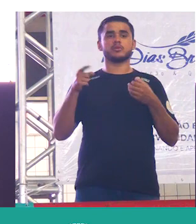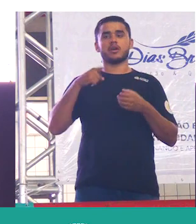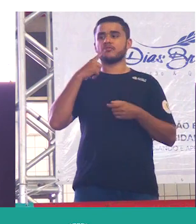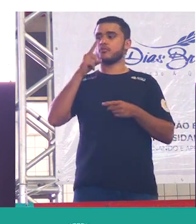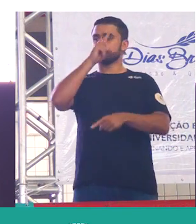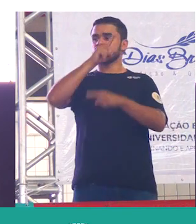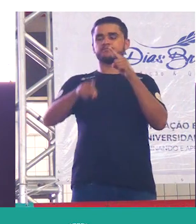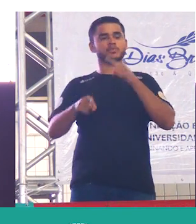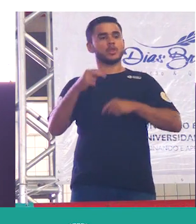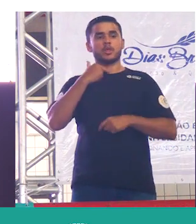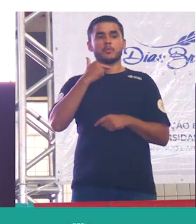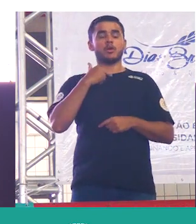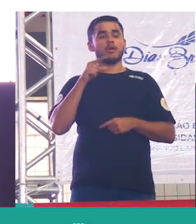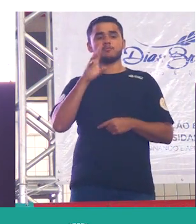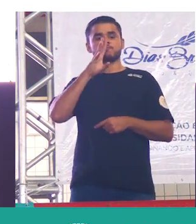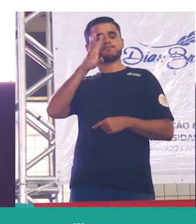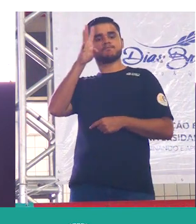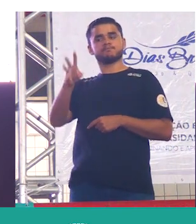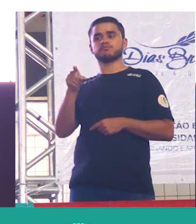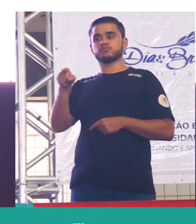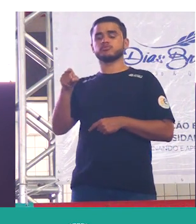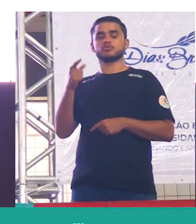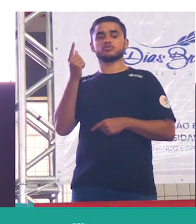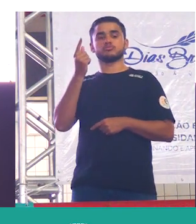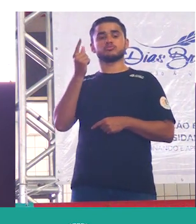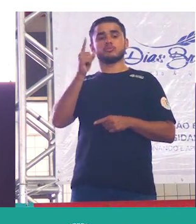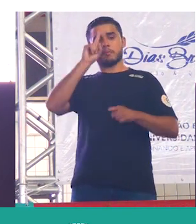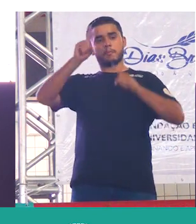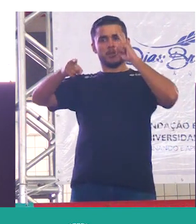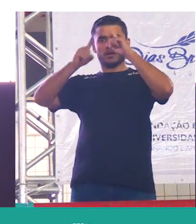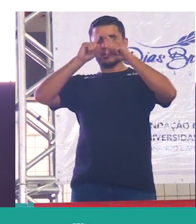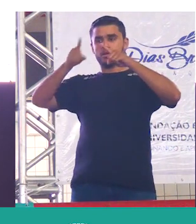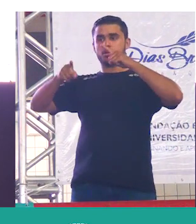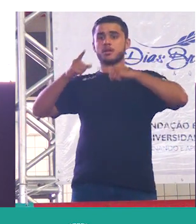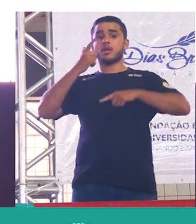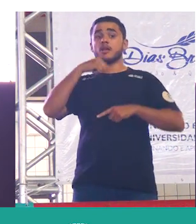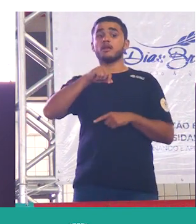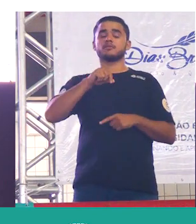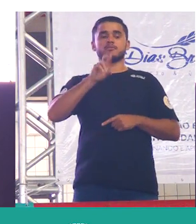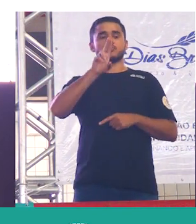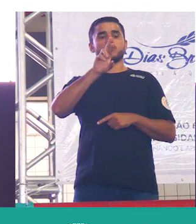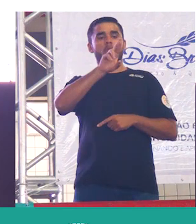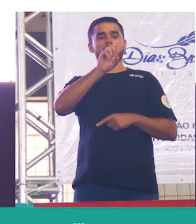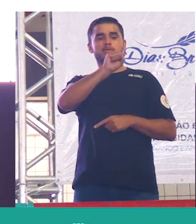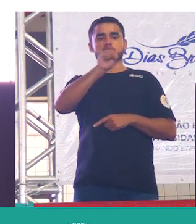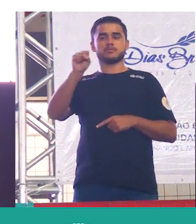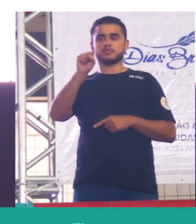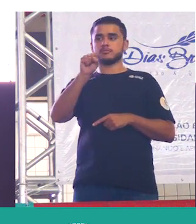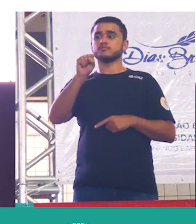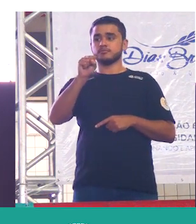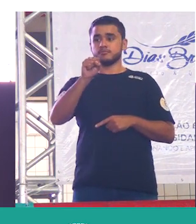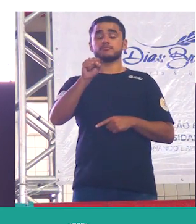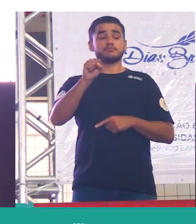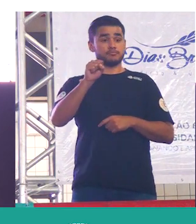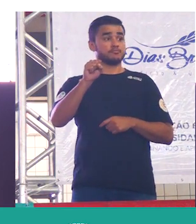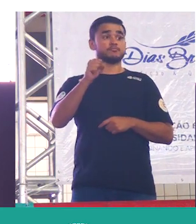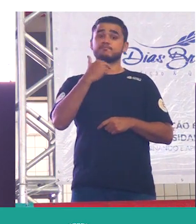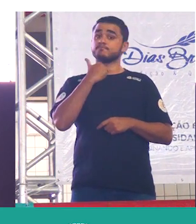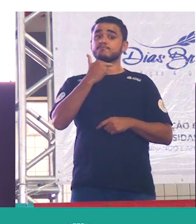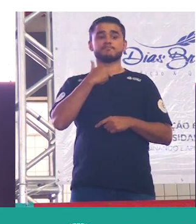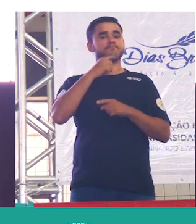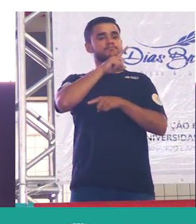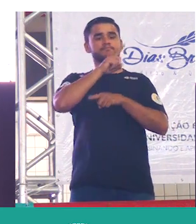ilegal, porque ele foi acusado de receber ordens da União Soviética. E no Brasil há uma coisa que a lei